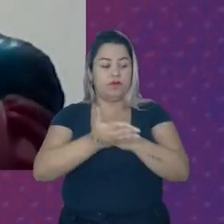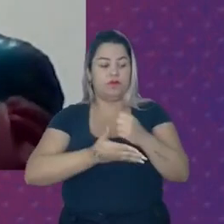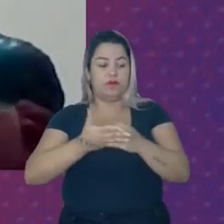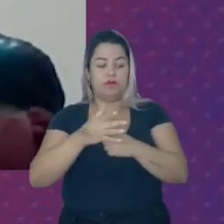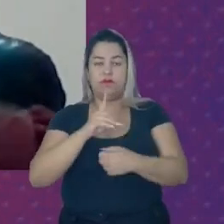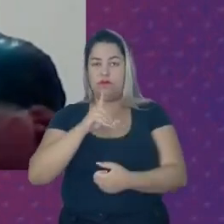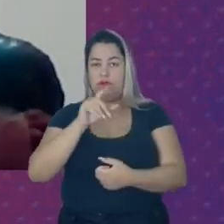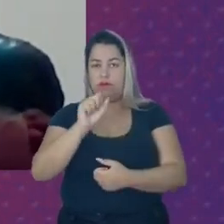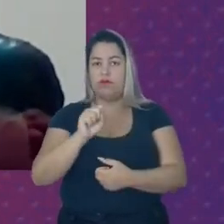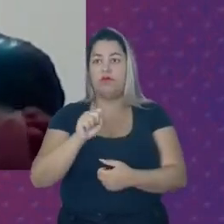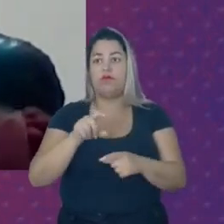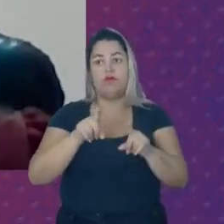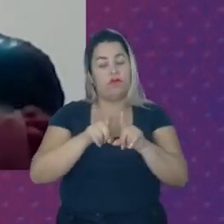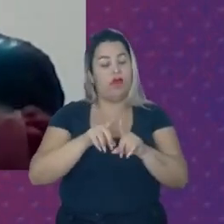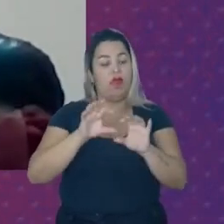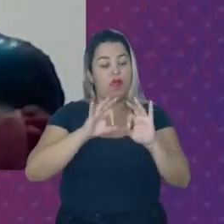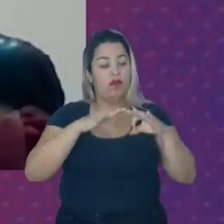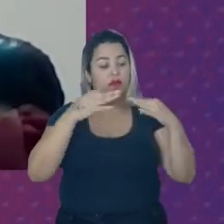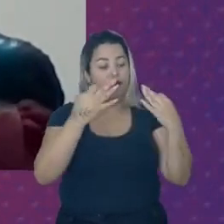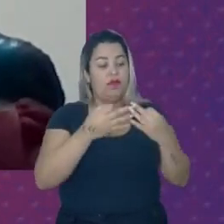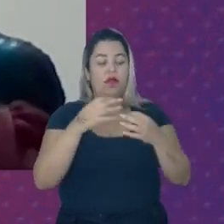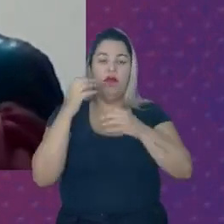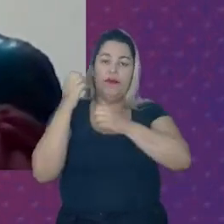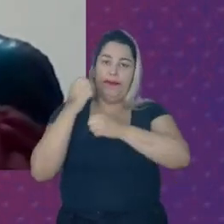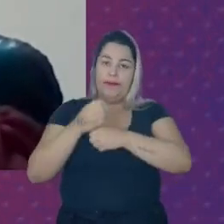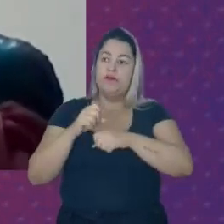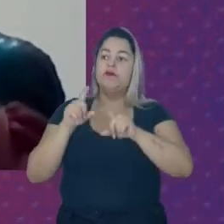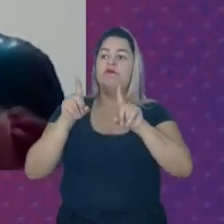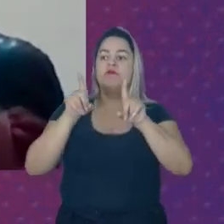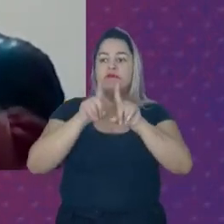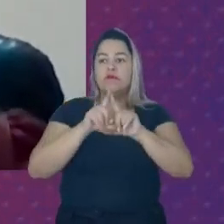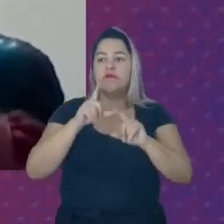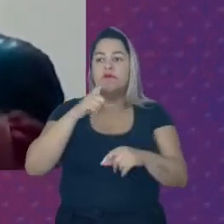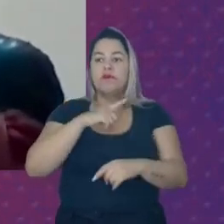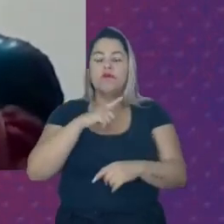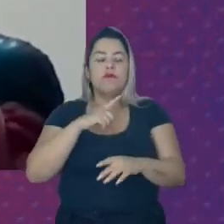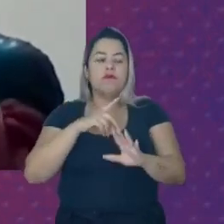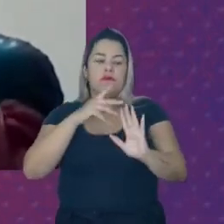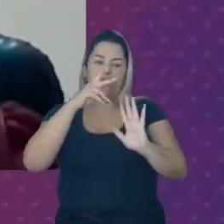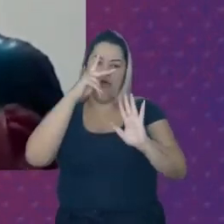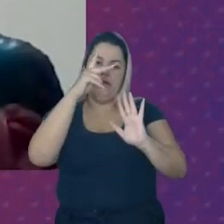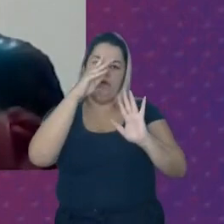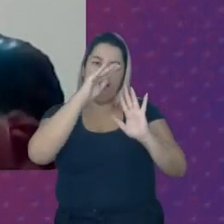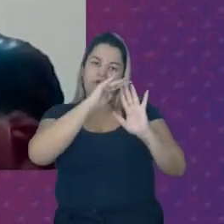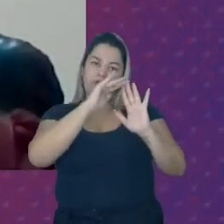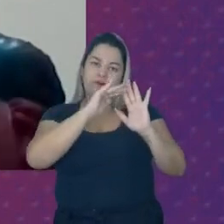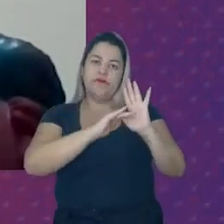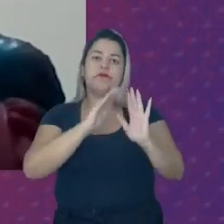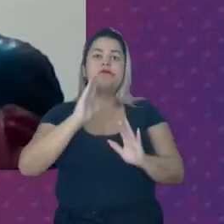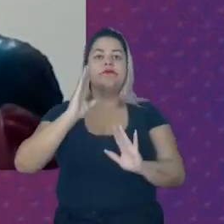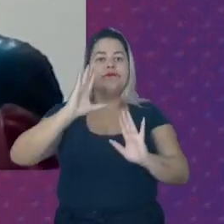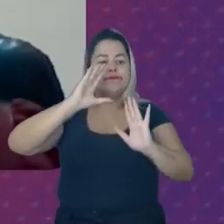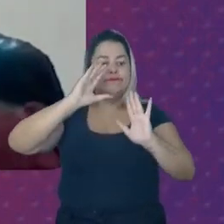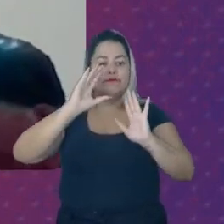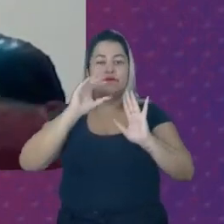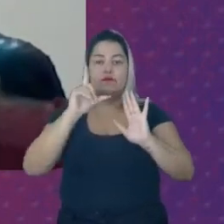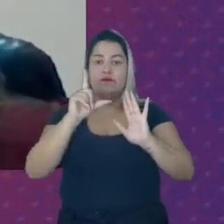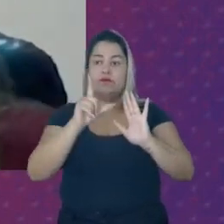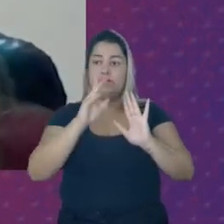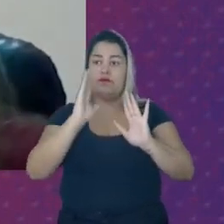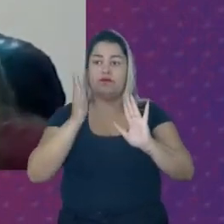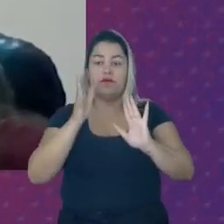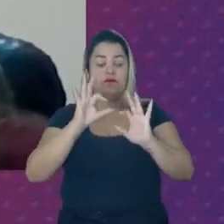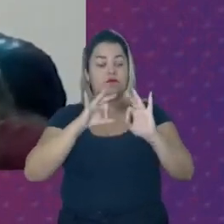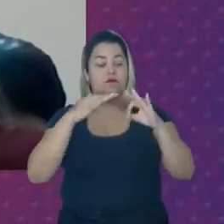dados do programa Bolsa Família. Então, quando se pensa em um programa, já pensa assim, vamos pegar as famílias que já